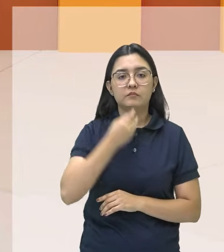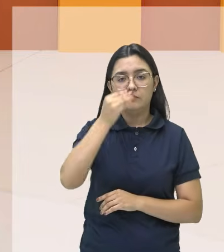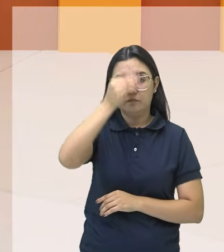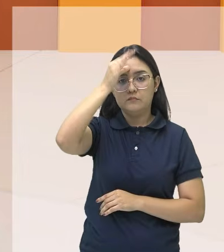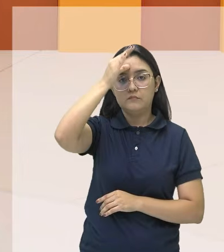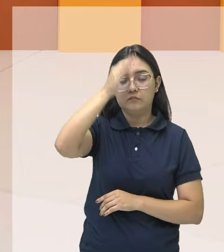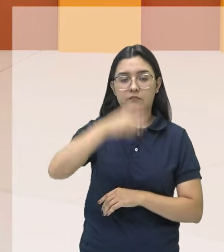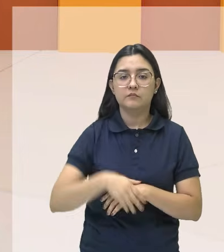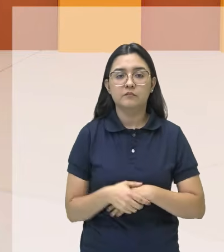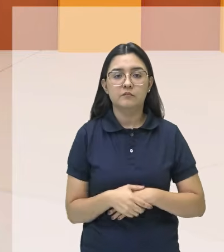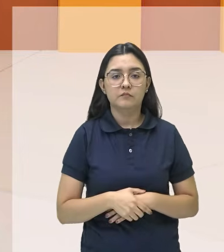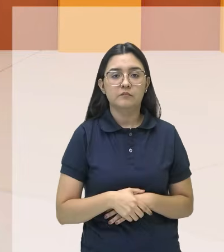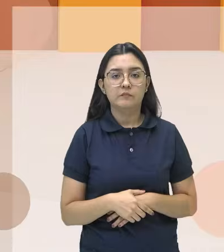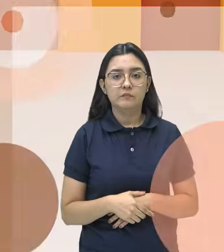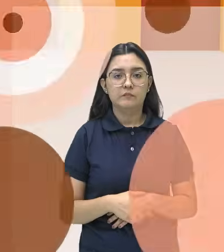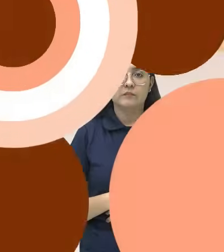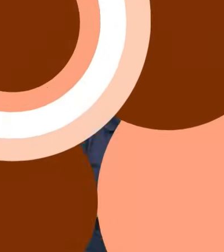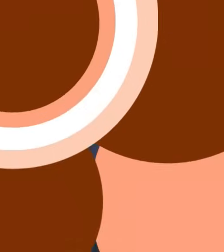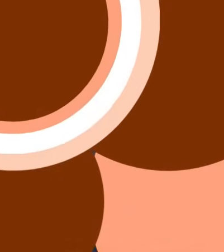conhecimento.